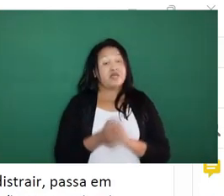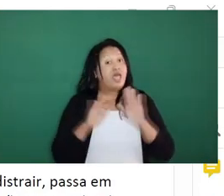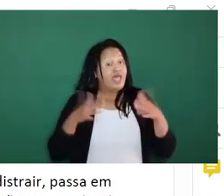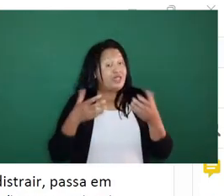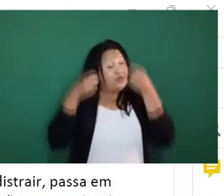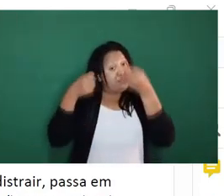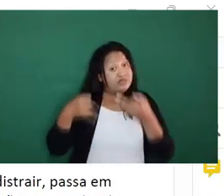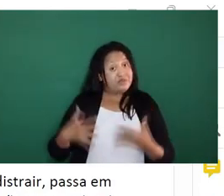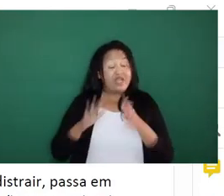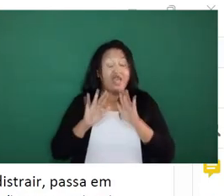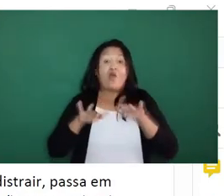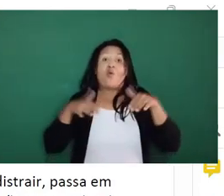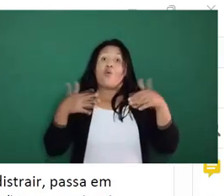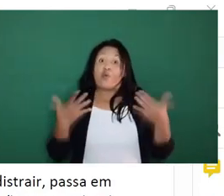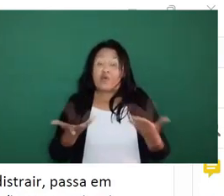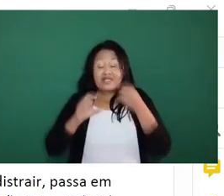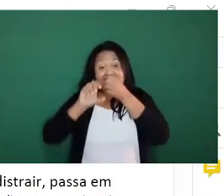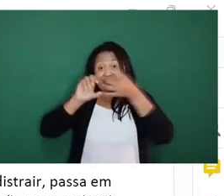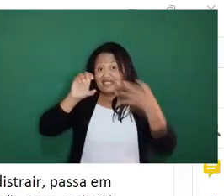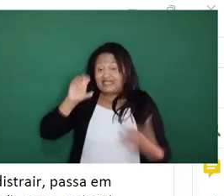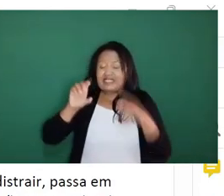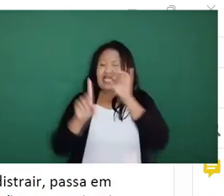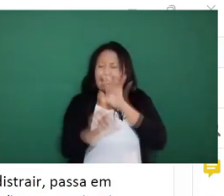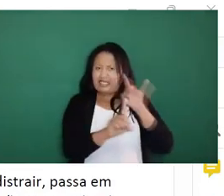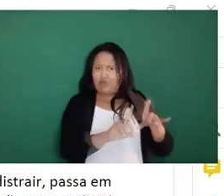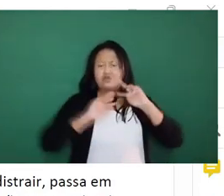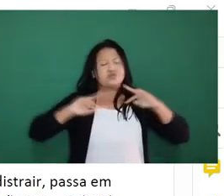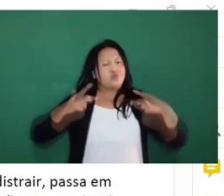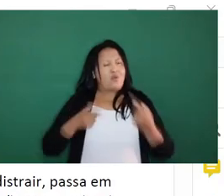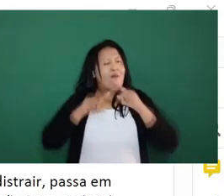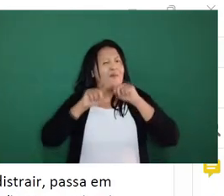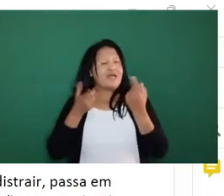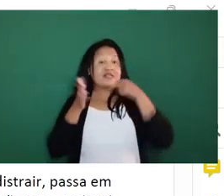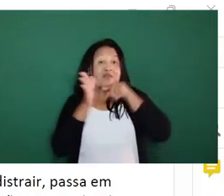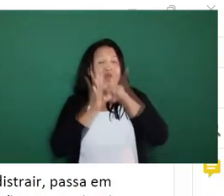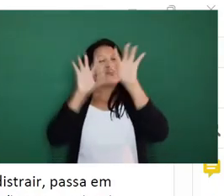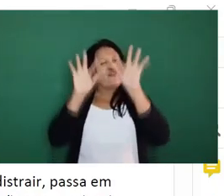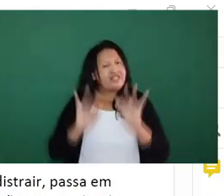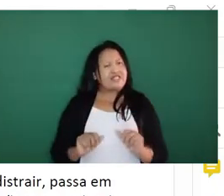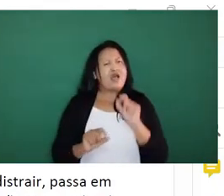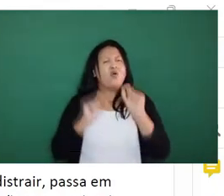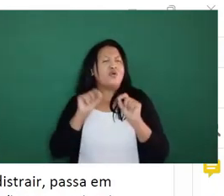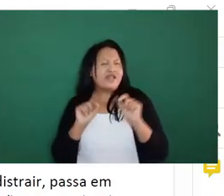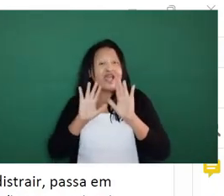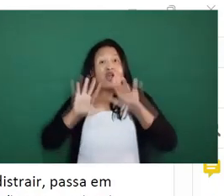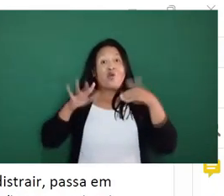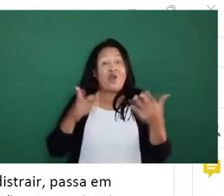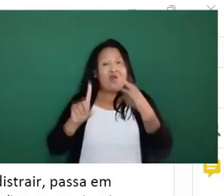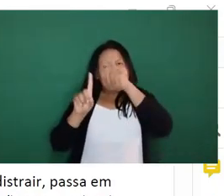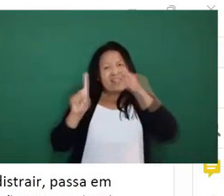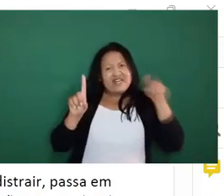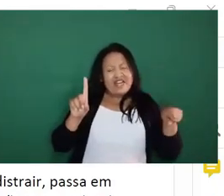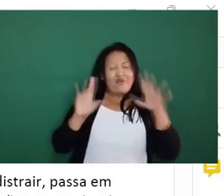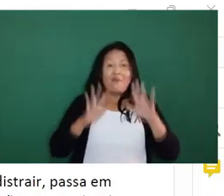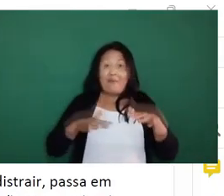explica quais são essas características de cada um dos corpos mas a pergunta final da questão é qual o gráfico abaixo melhor